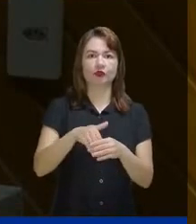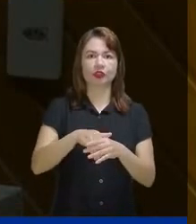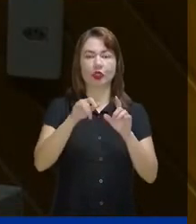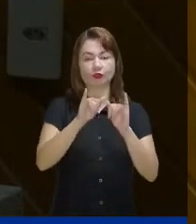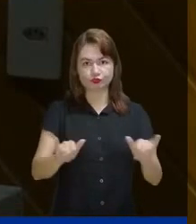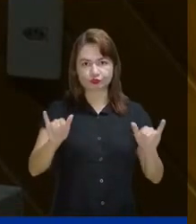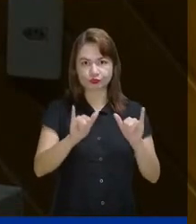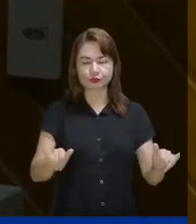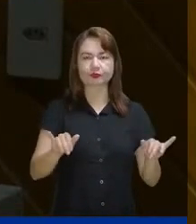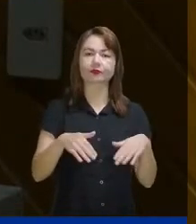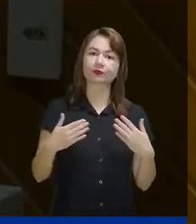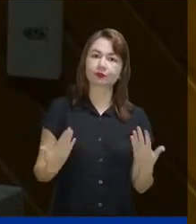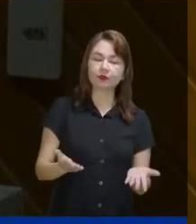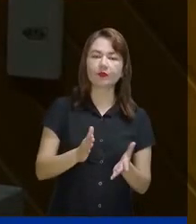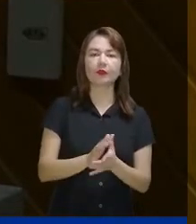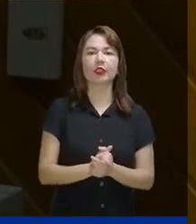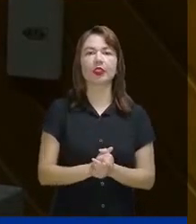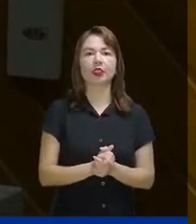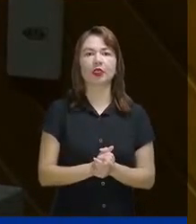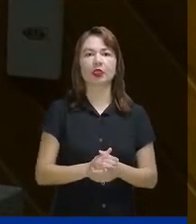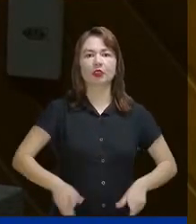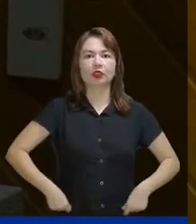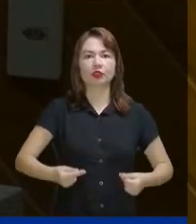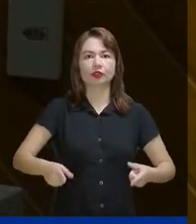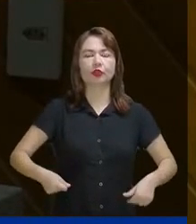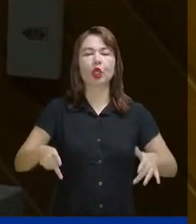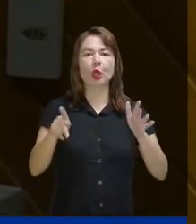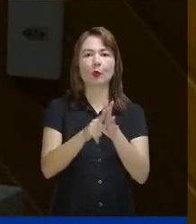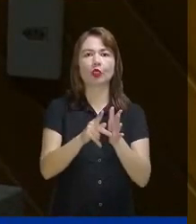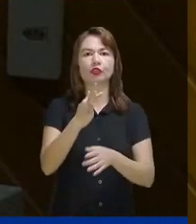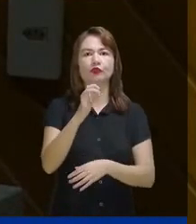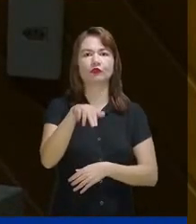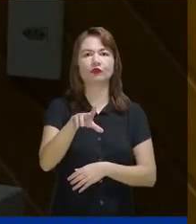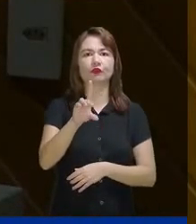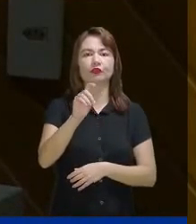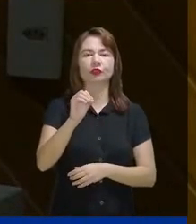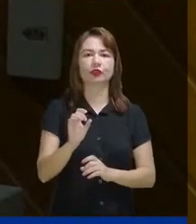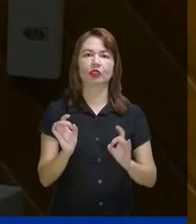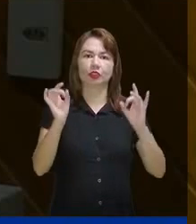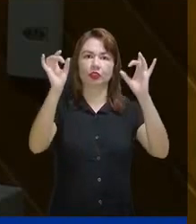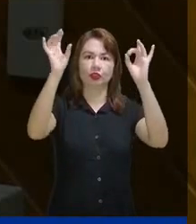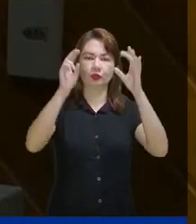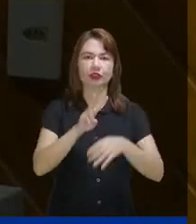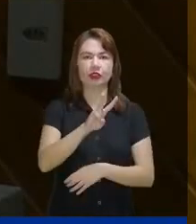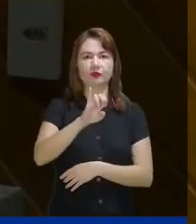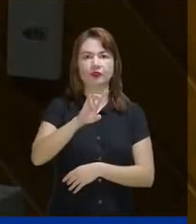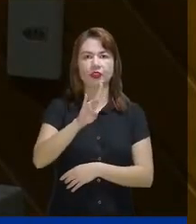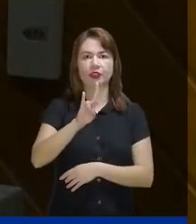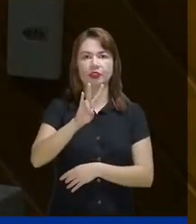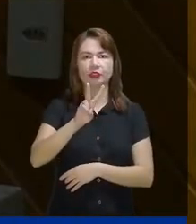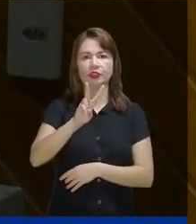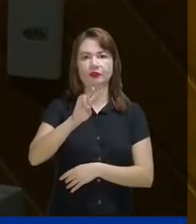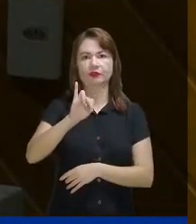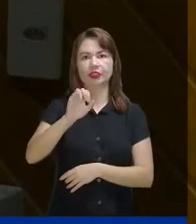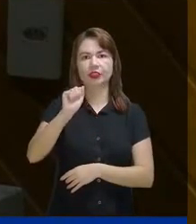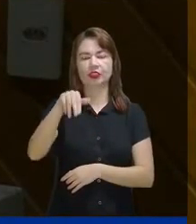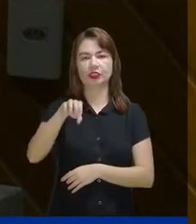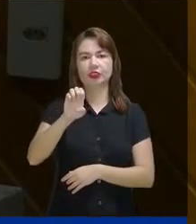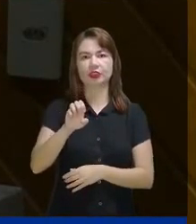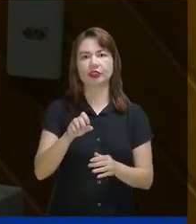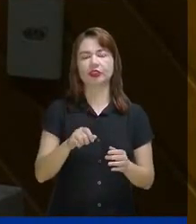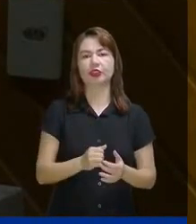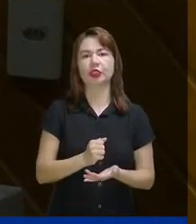No tocante às seguintes despesas registradas com recursos do Fundo Especial: Viviane Mendes Canuto, cabo eleitoral